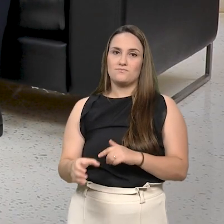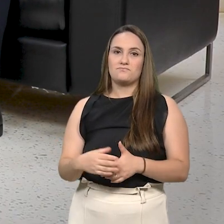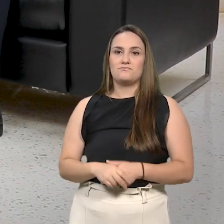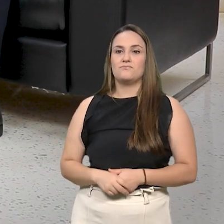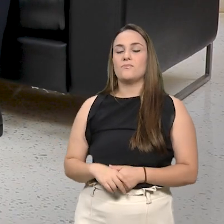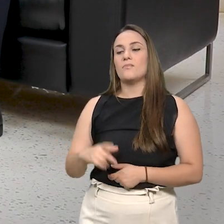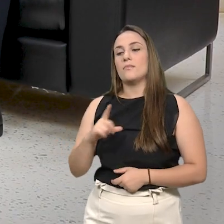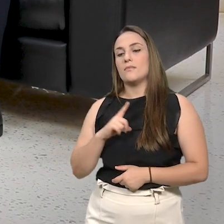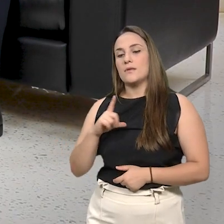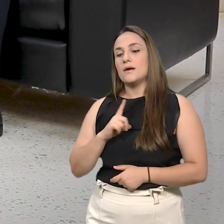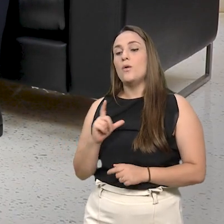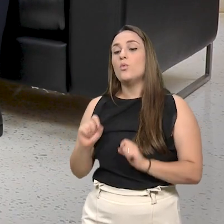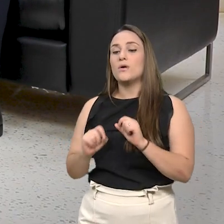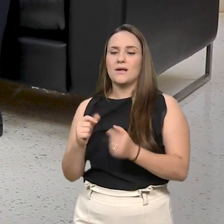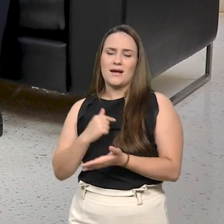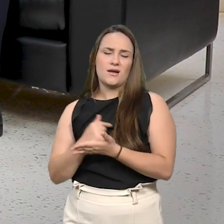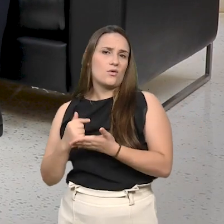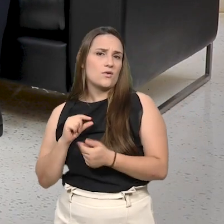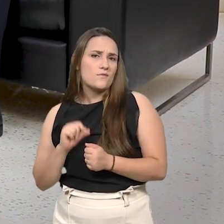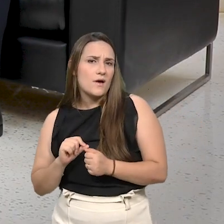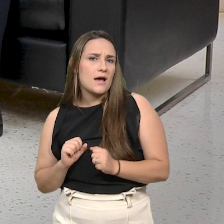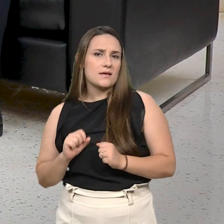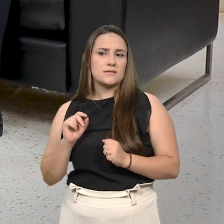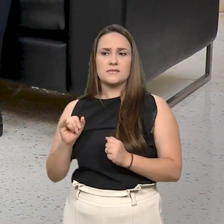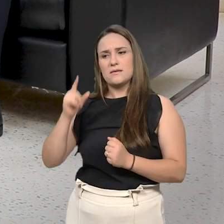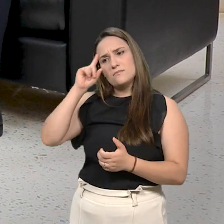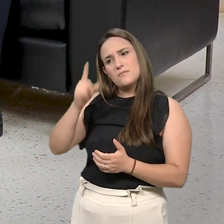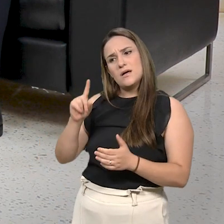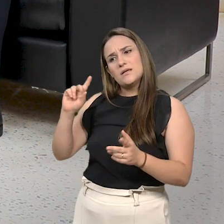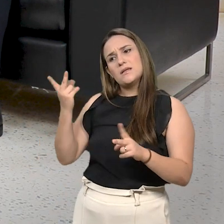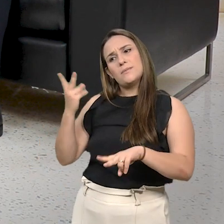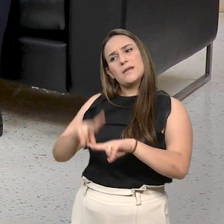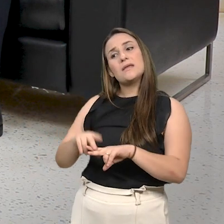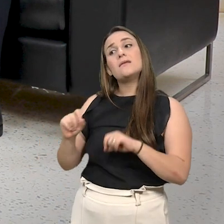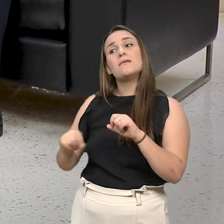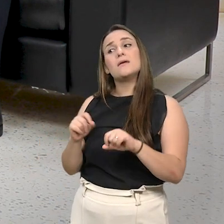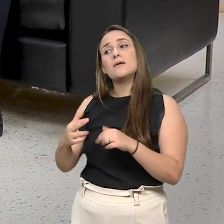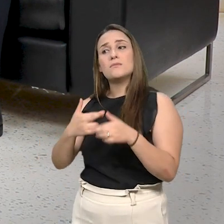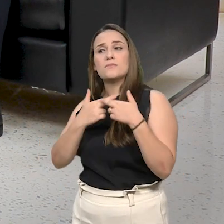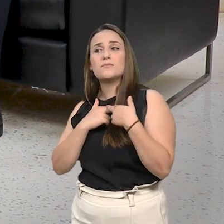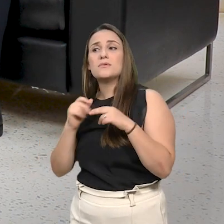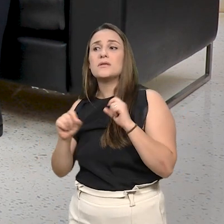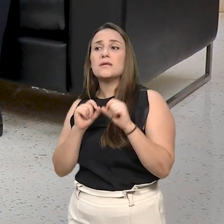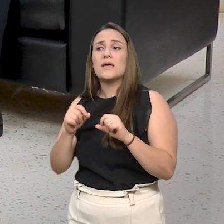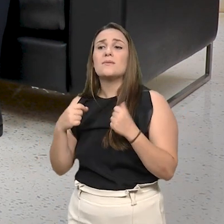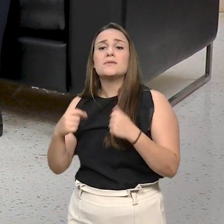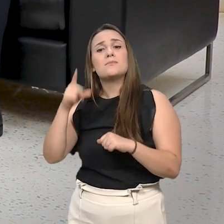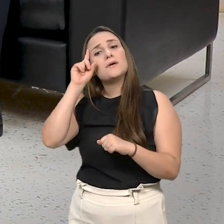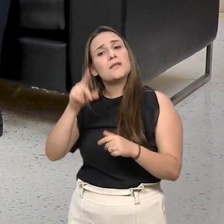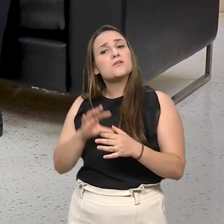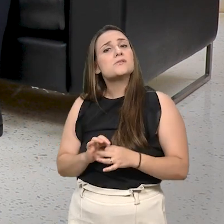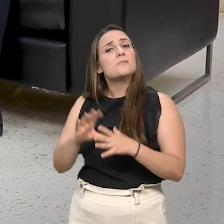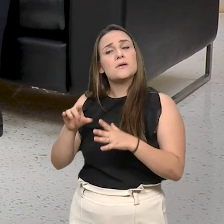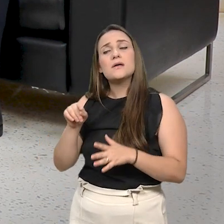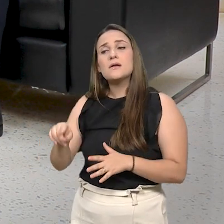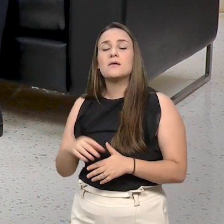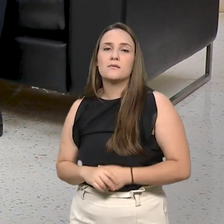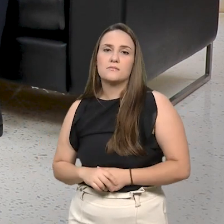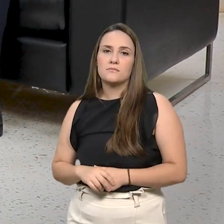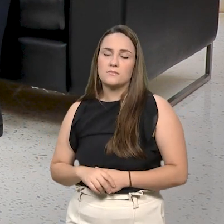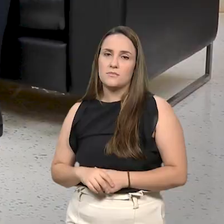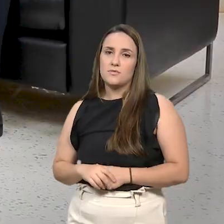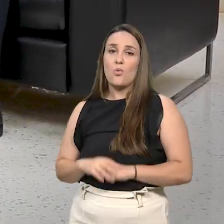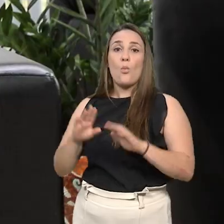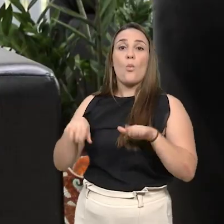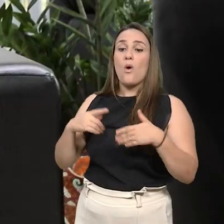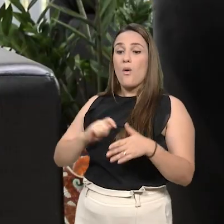procedimentos onde, o que o cartório faz, se expede um mandado de prisão, quem expede, se expede um alvará de soltura, quem deve expedir, quem que praticam os